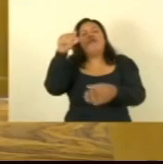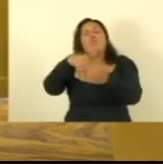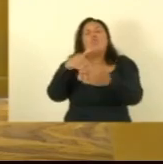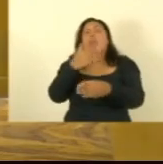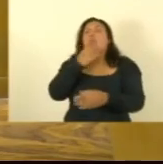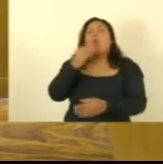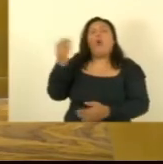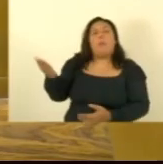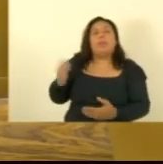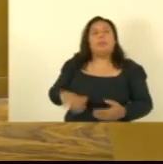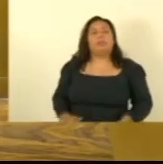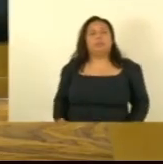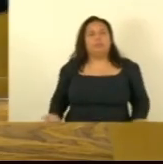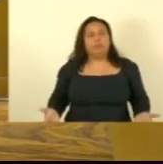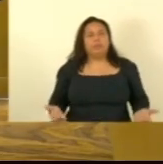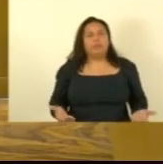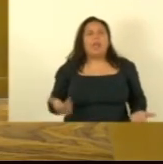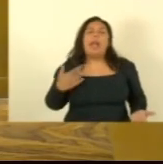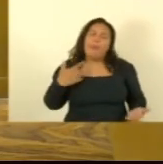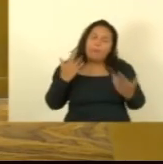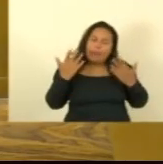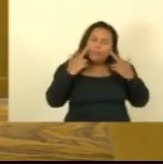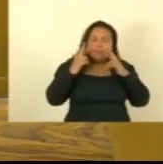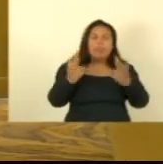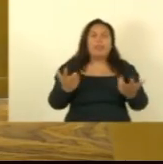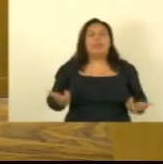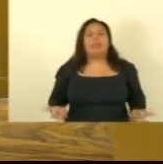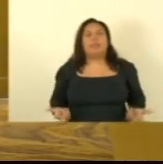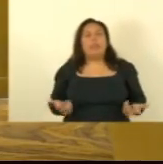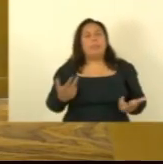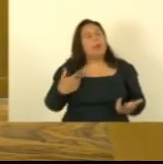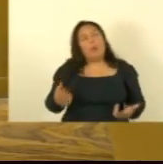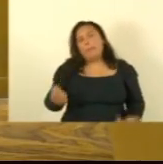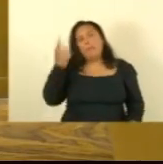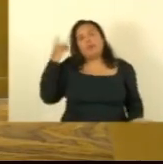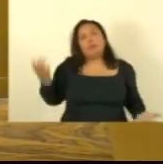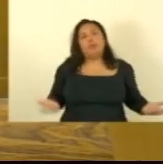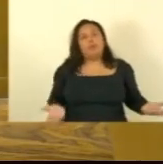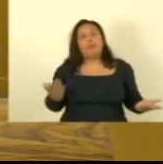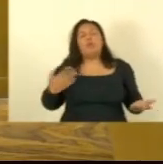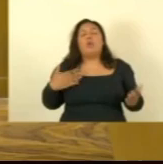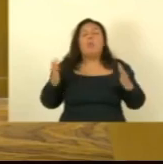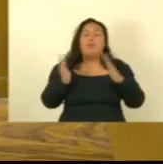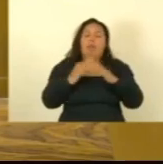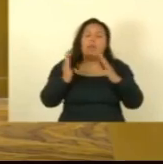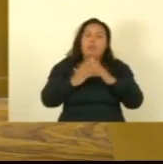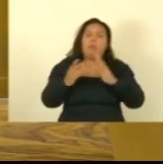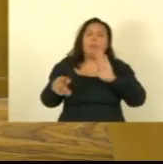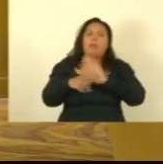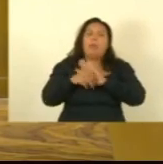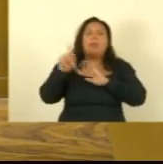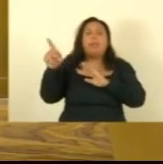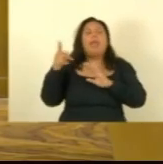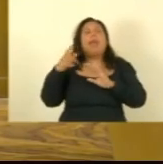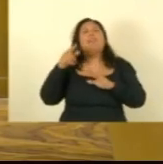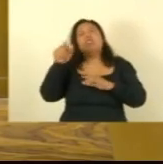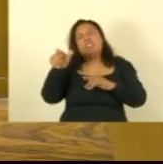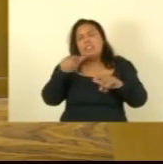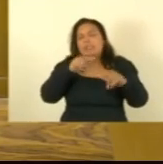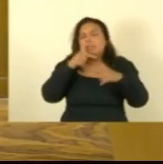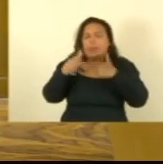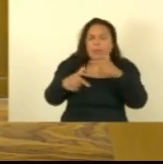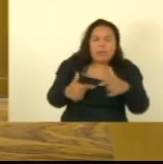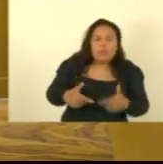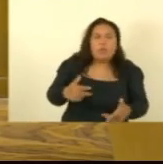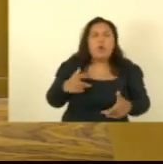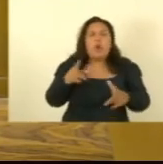cara desse. Aí que eu quero ver, porque isso é um absurdo. Moradores de Santa Leopoldina, vocês são trabalhadores,